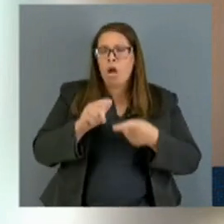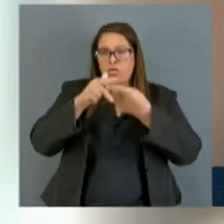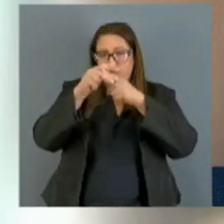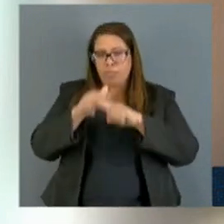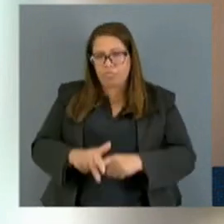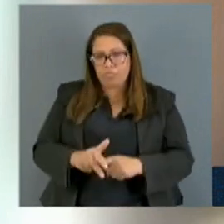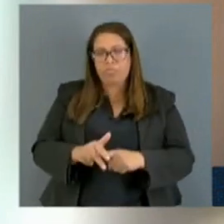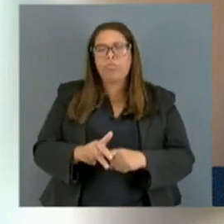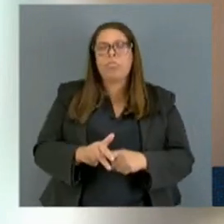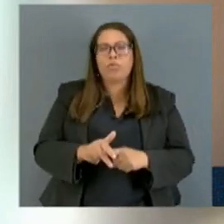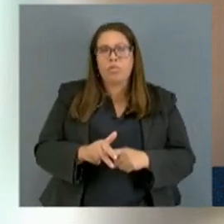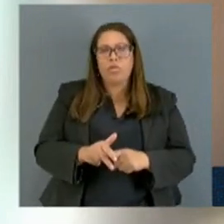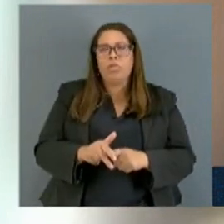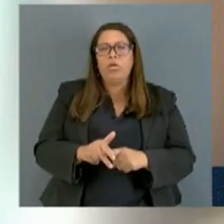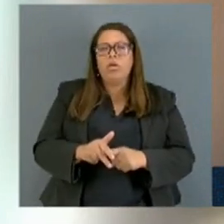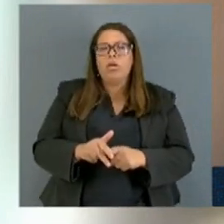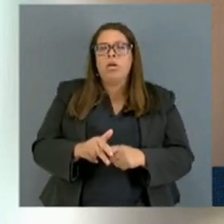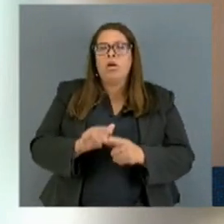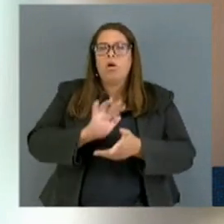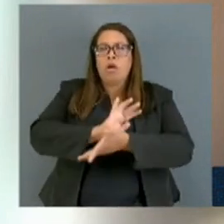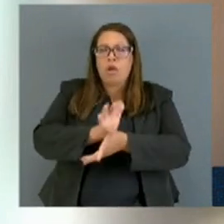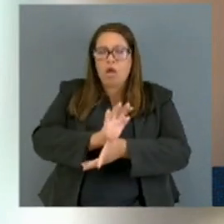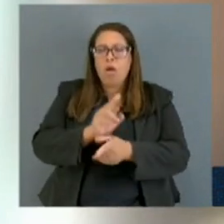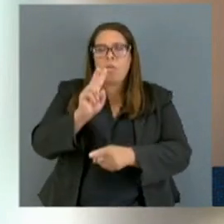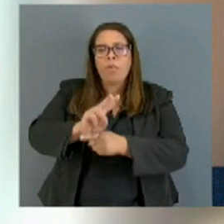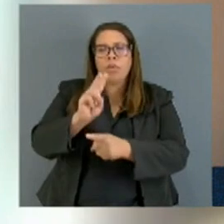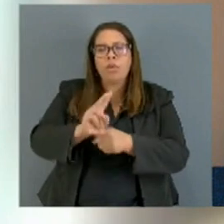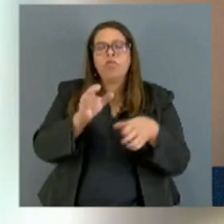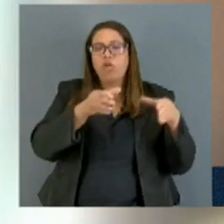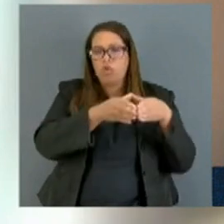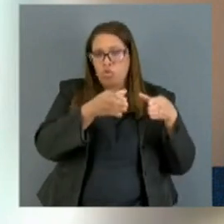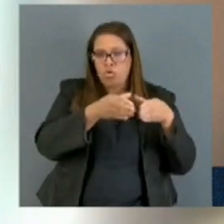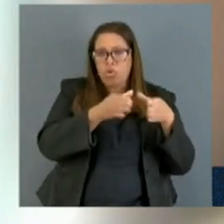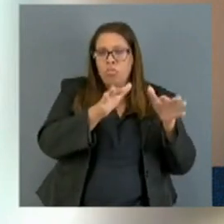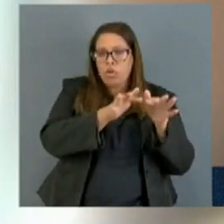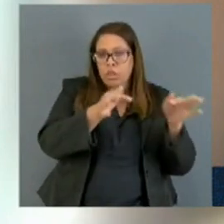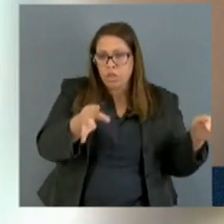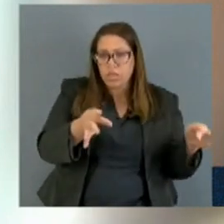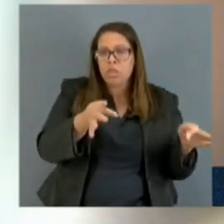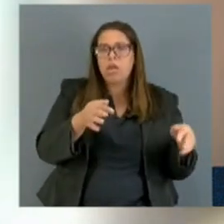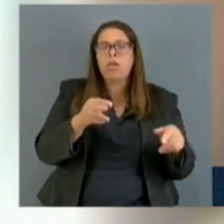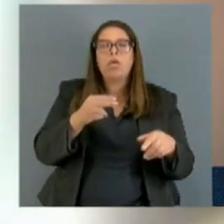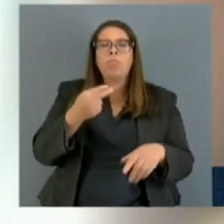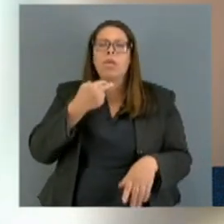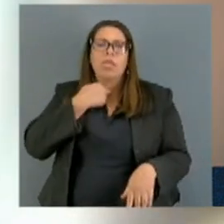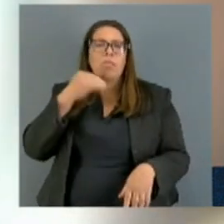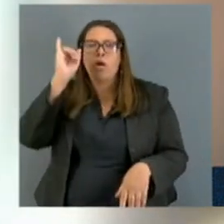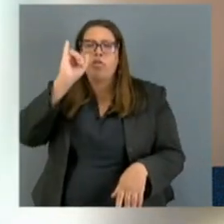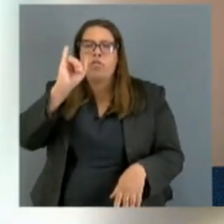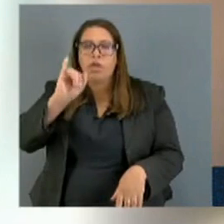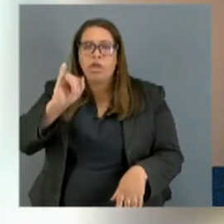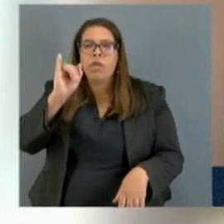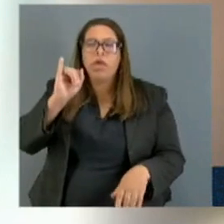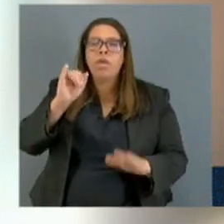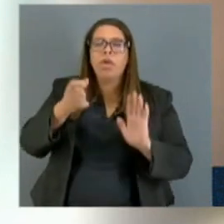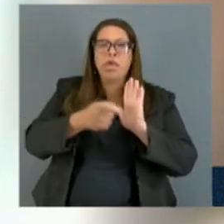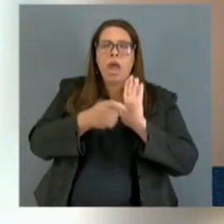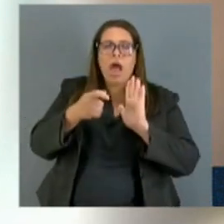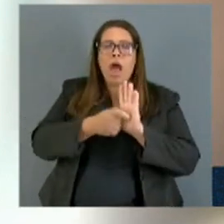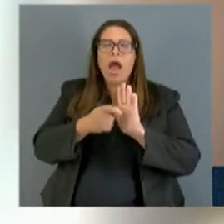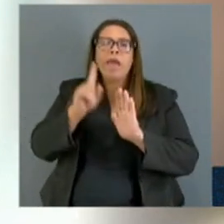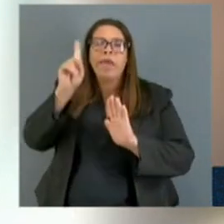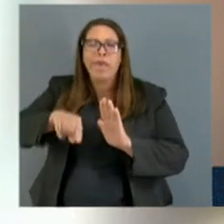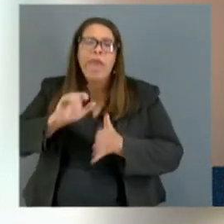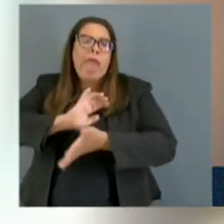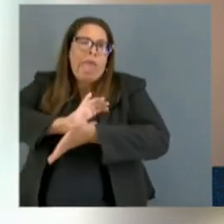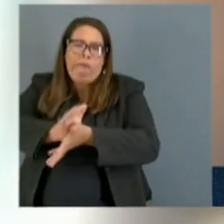combater diferentes formas de discriminação e proteger grupos vulneráveis não pode permitir usos de IA que sejam comprovadamente perpetradores de práticas